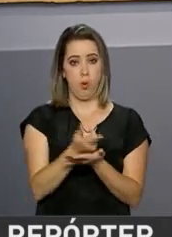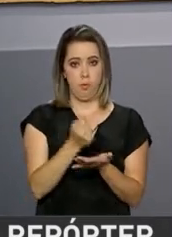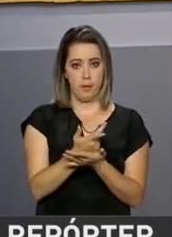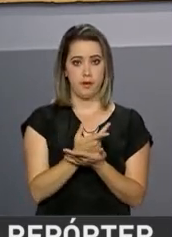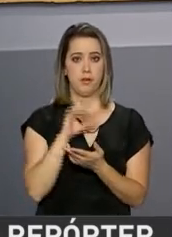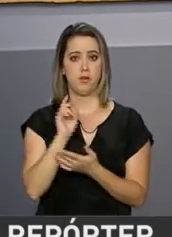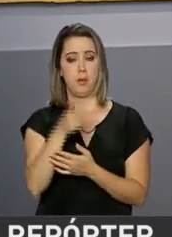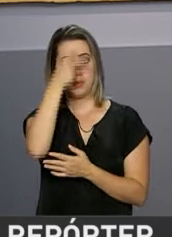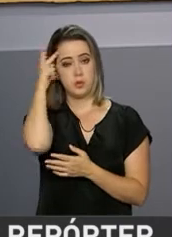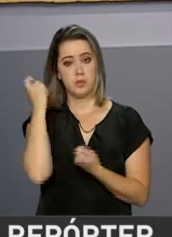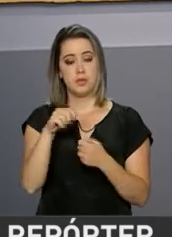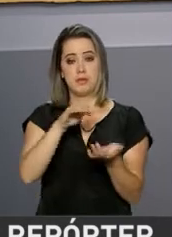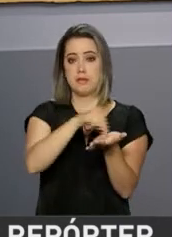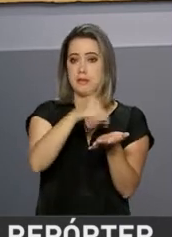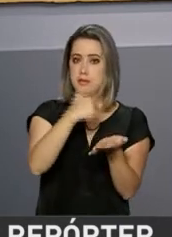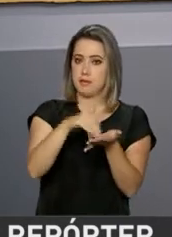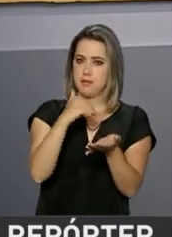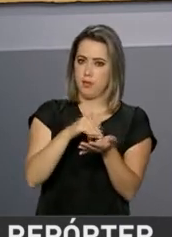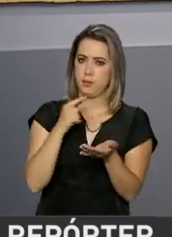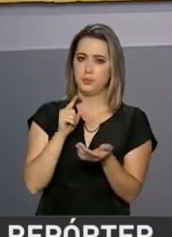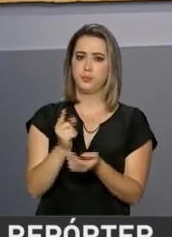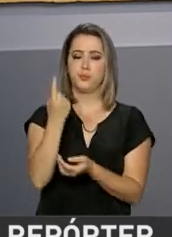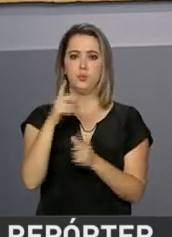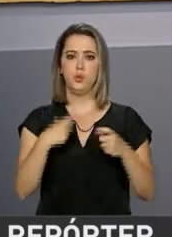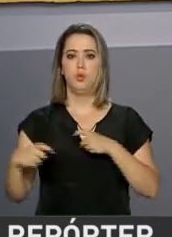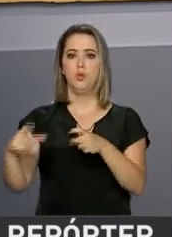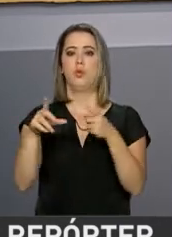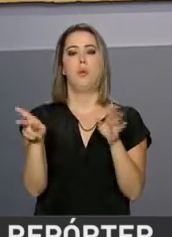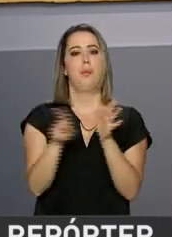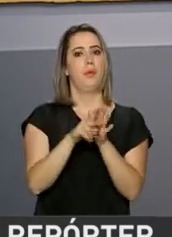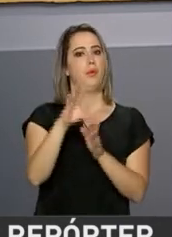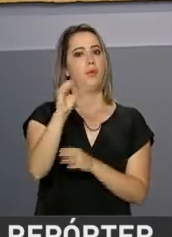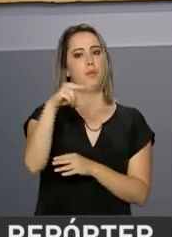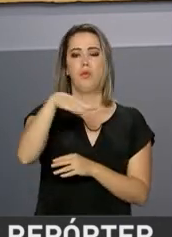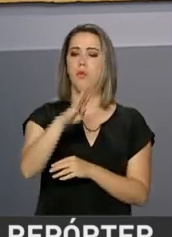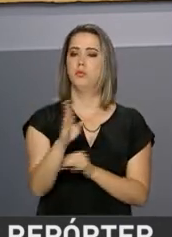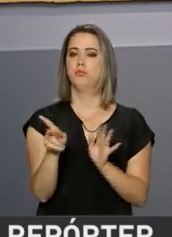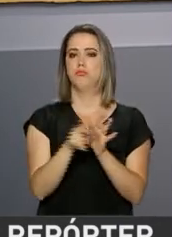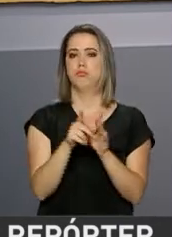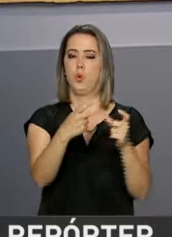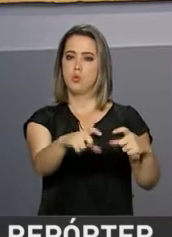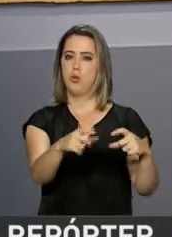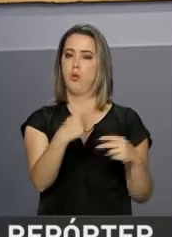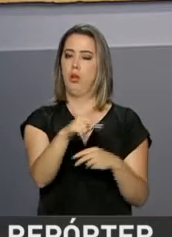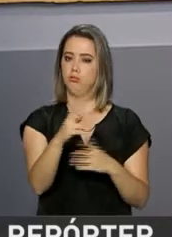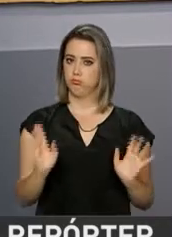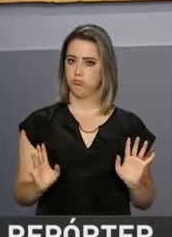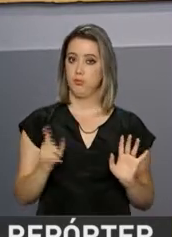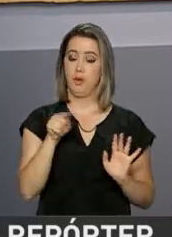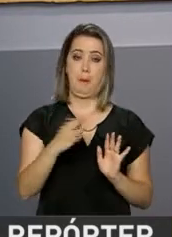balcão o interessado deverá efetuar o seu cadastro em uma das unidades operacionais da conab da sua região mais